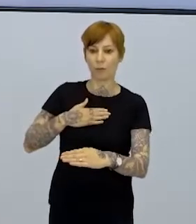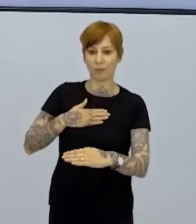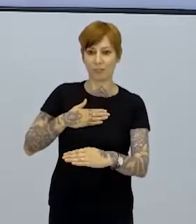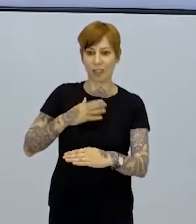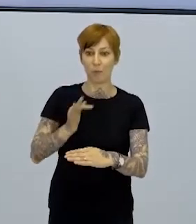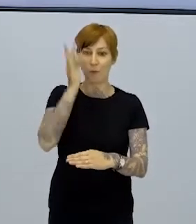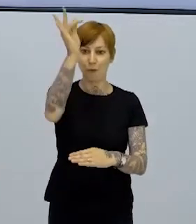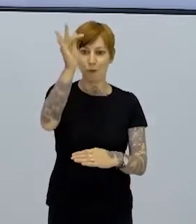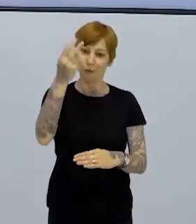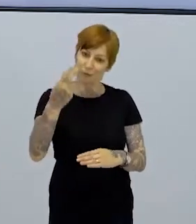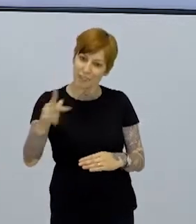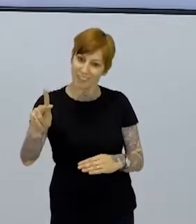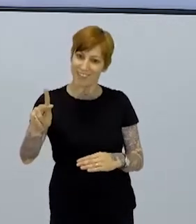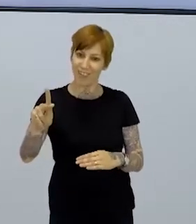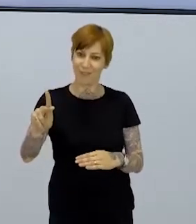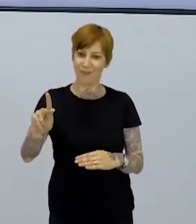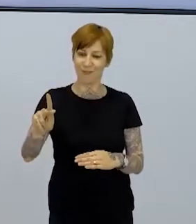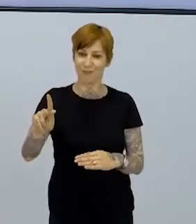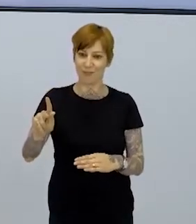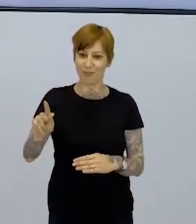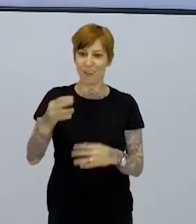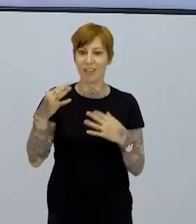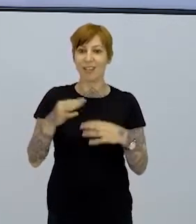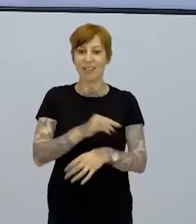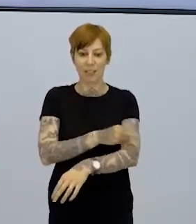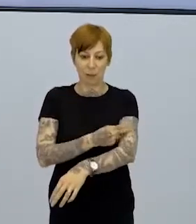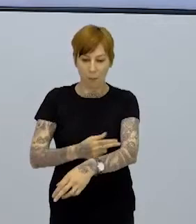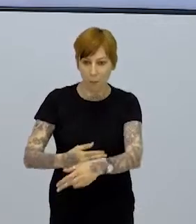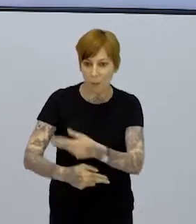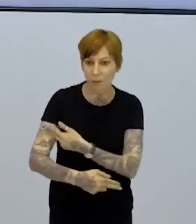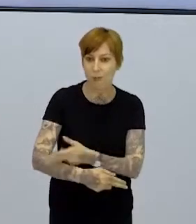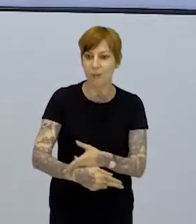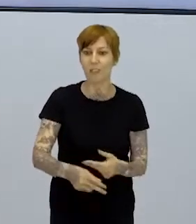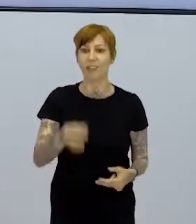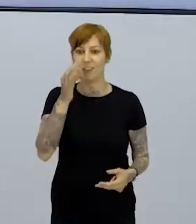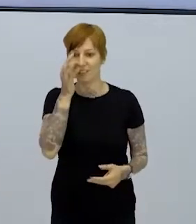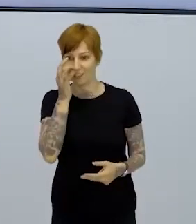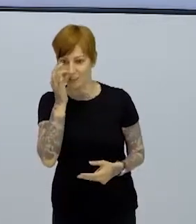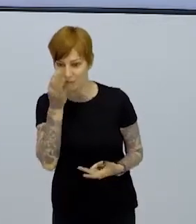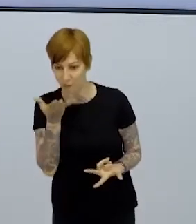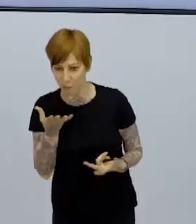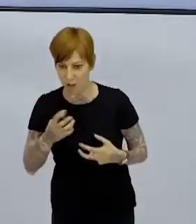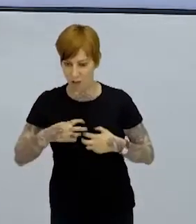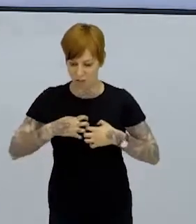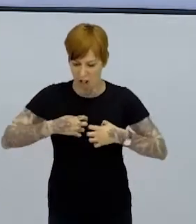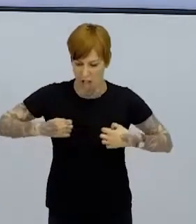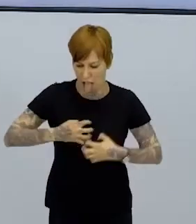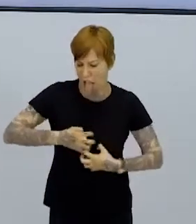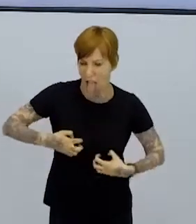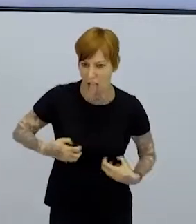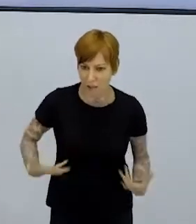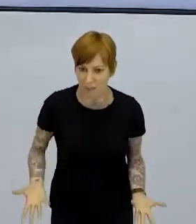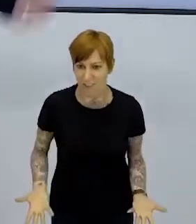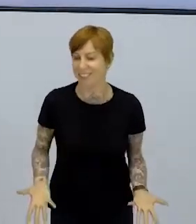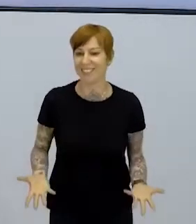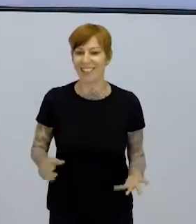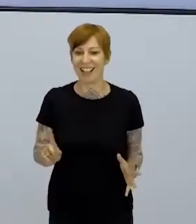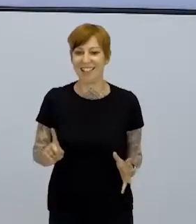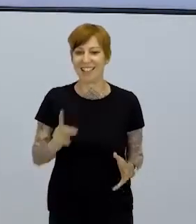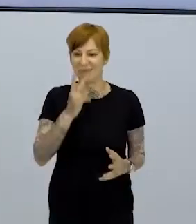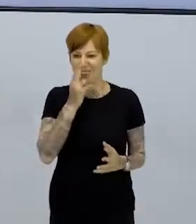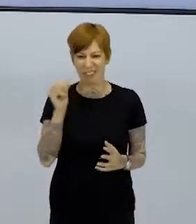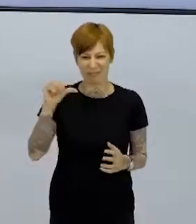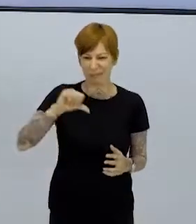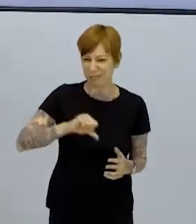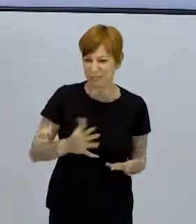meu, que absurdo, piercing, tatuagem, essas roupas rasgadas. Meu, todo mundo achava os hippies bizarrésimo, com aquelas roupas de franja, né?